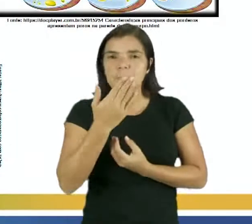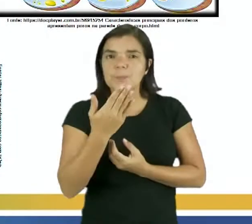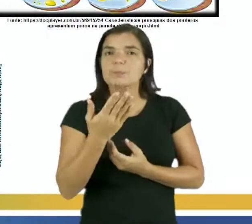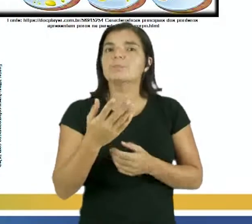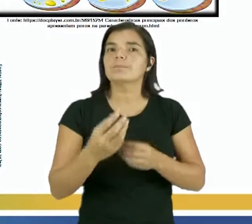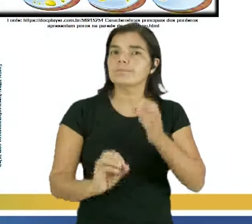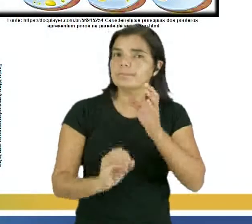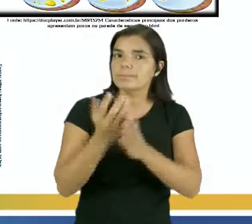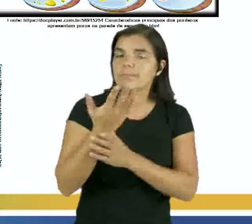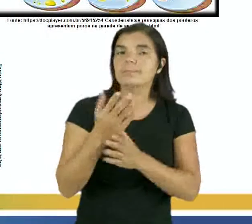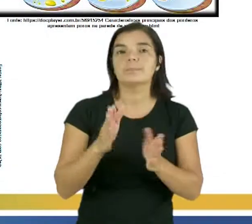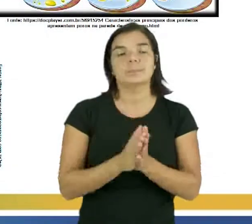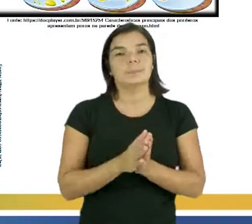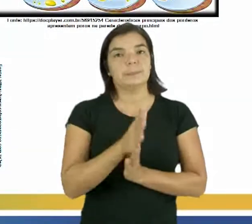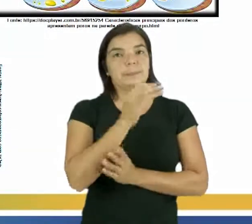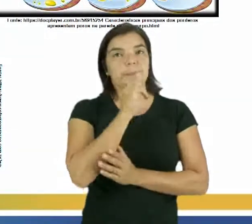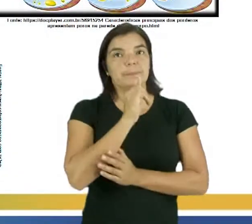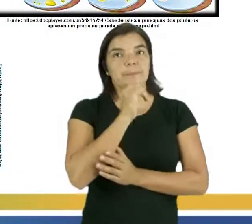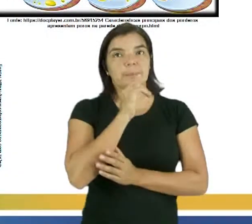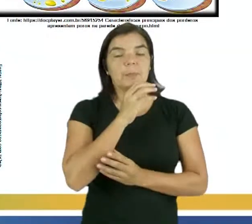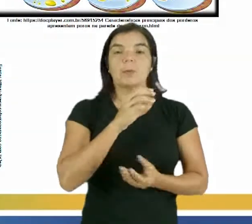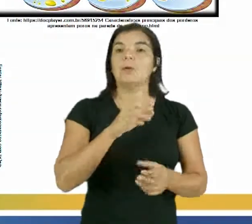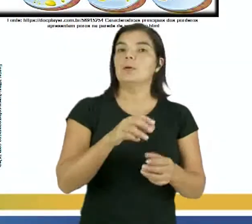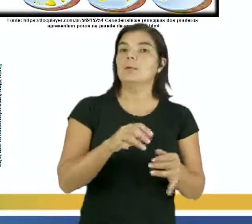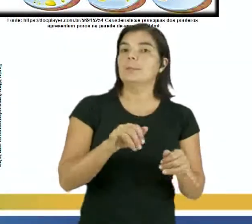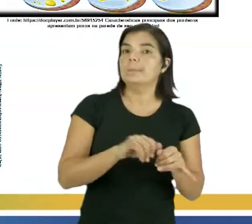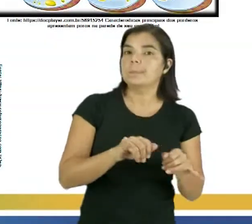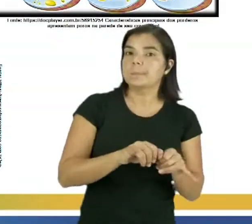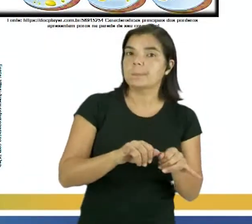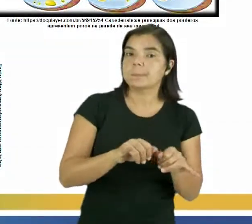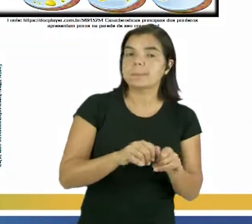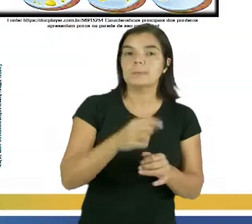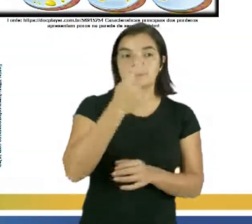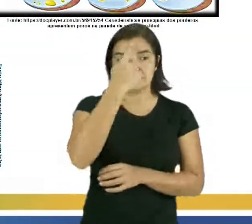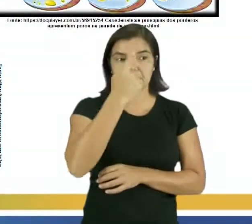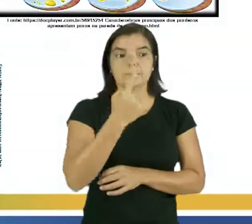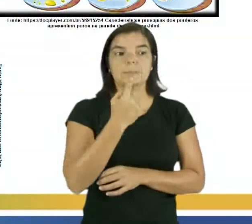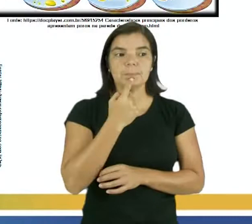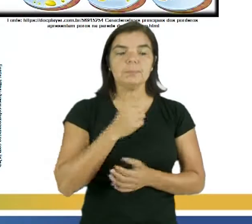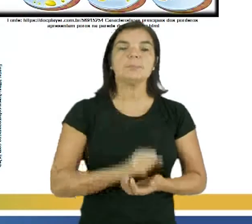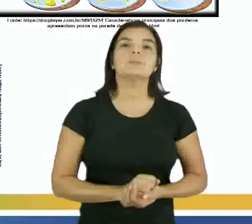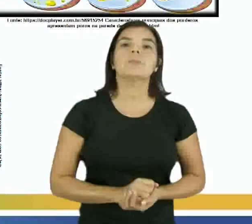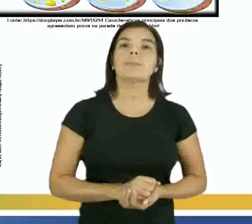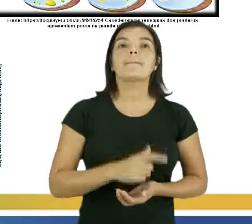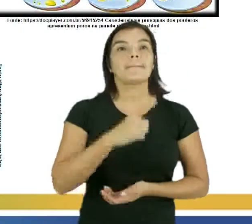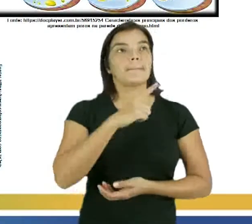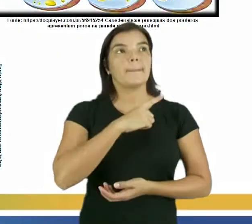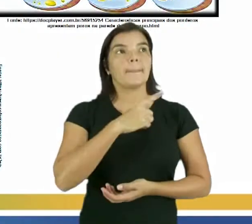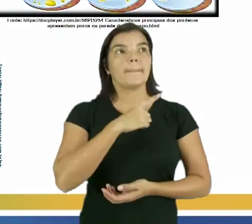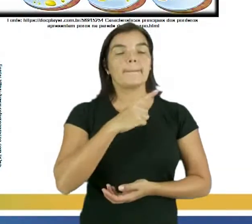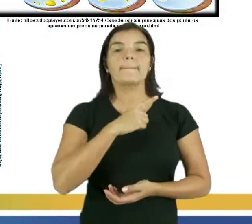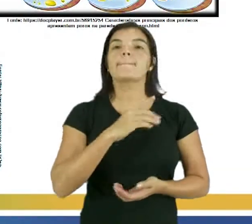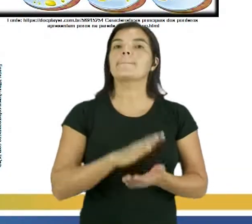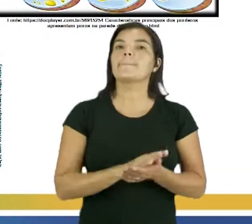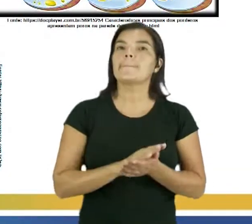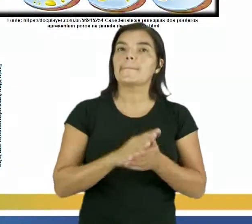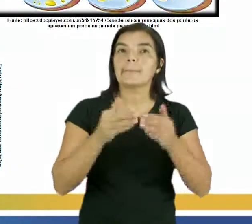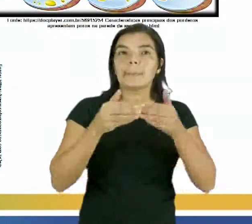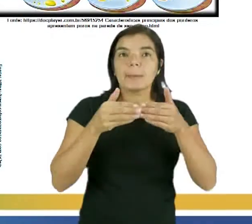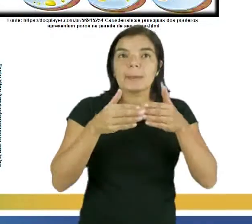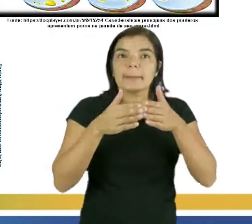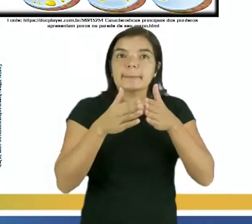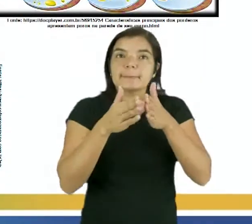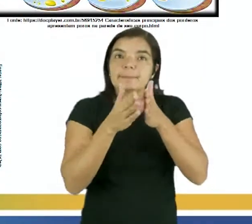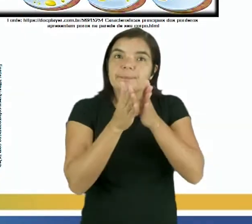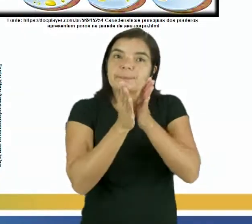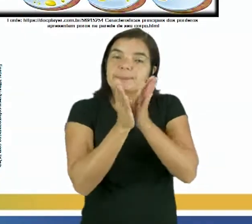reprodução? No caso da reprodução sexuada, observem aí essa imagem. A gente tem aí aquela abertura se abrindo